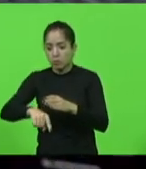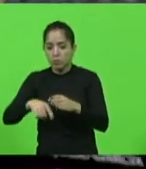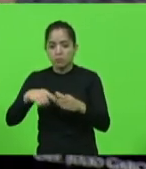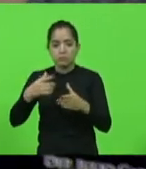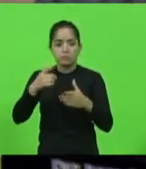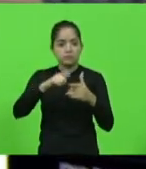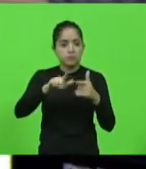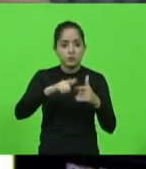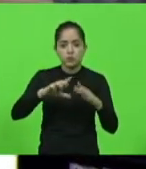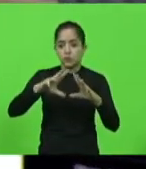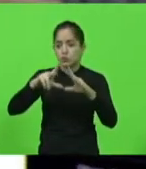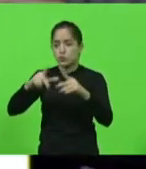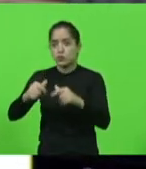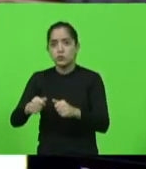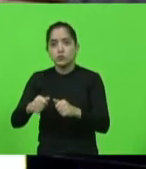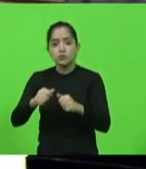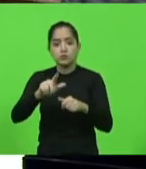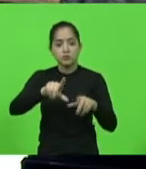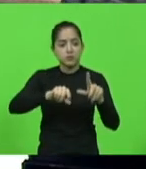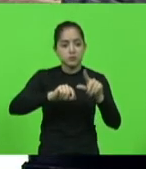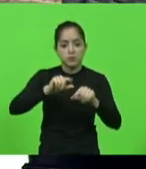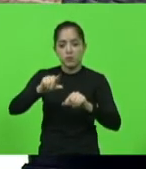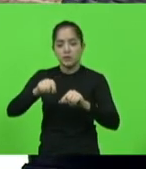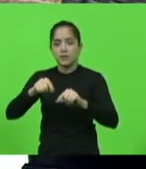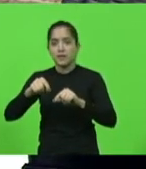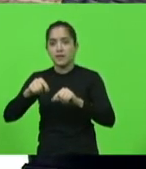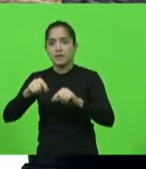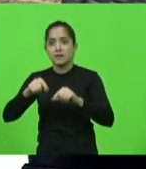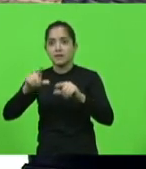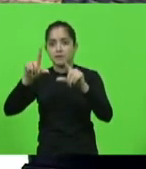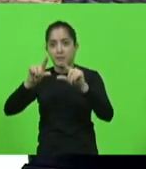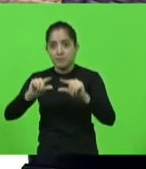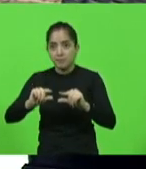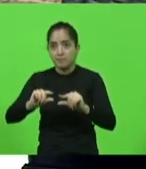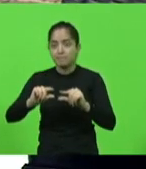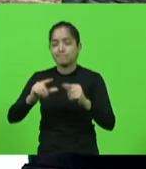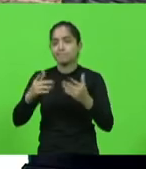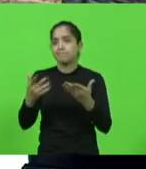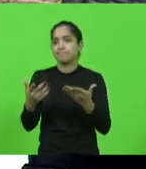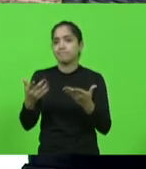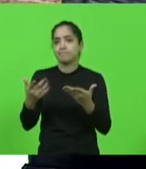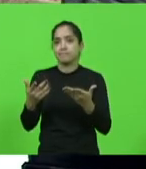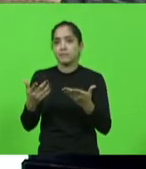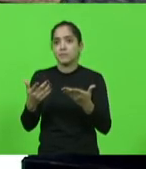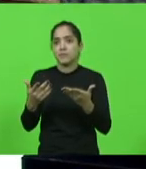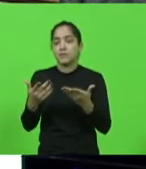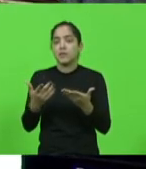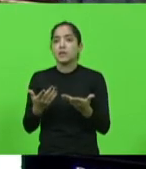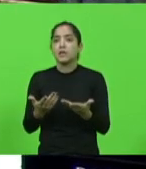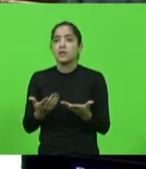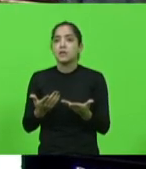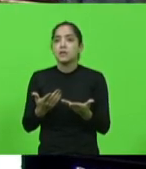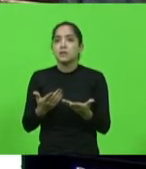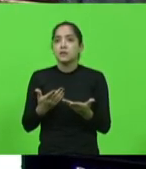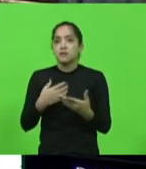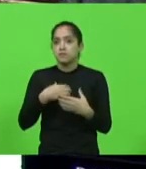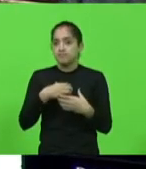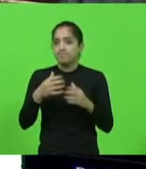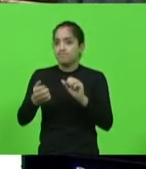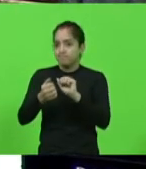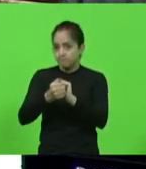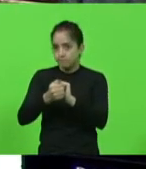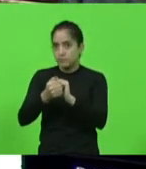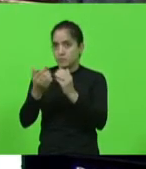né, para ver se tu escolhe o menos profundo. Então, é uma coisa que me junto também